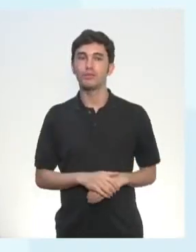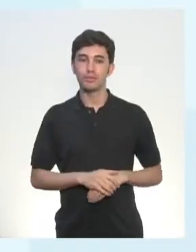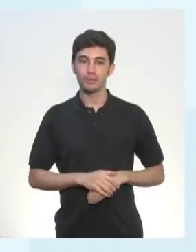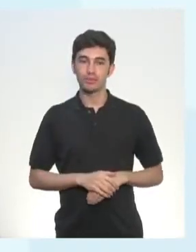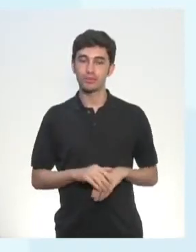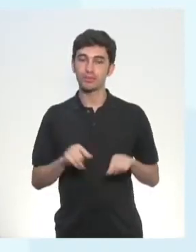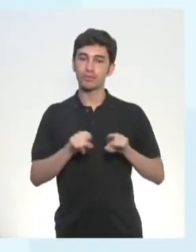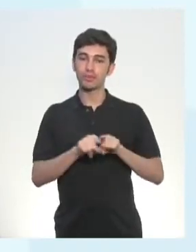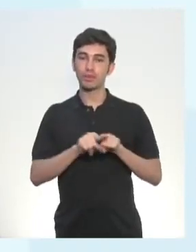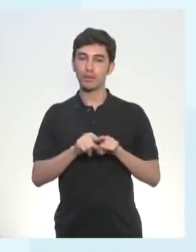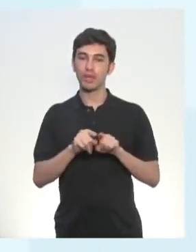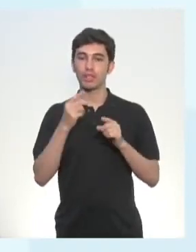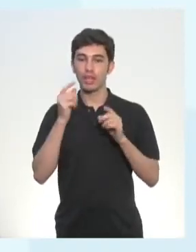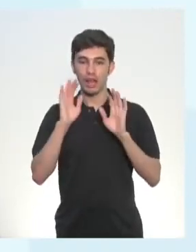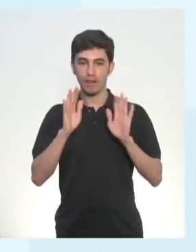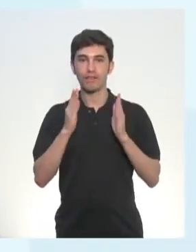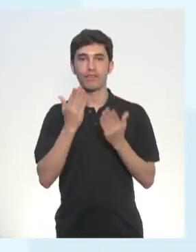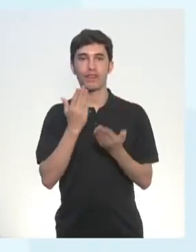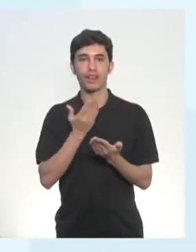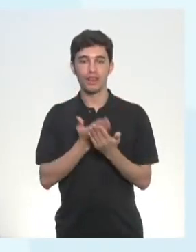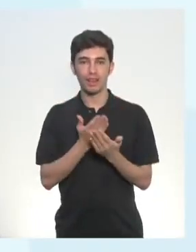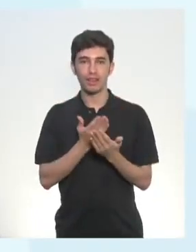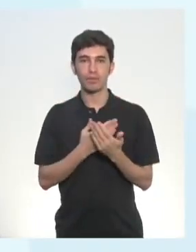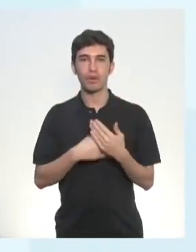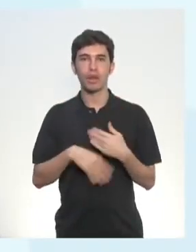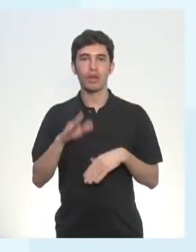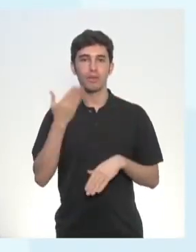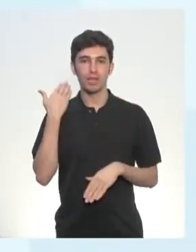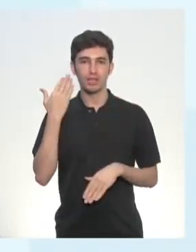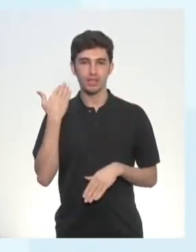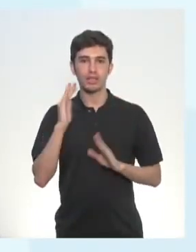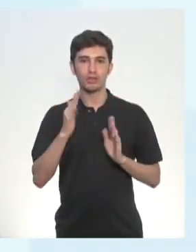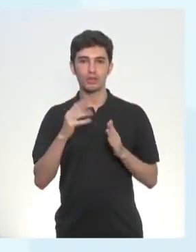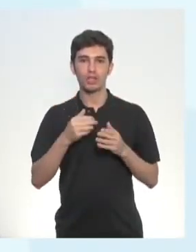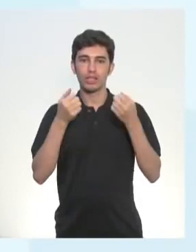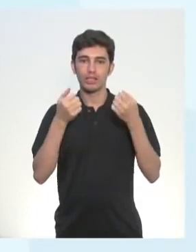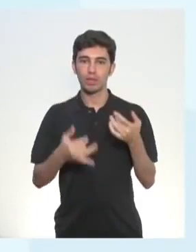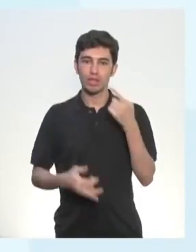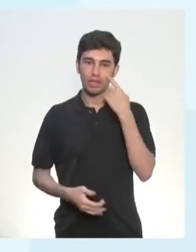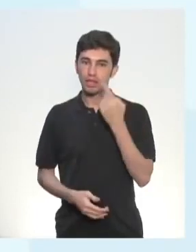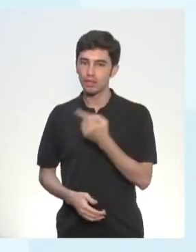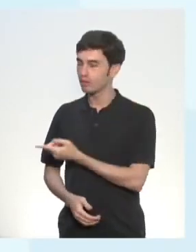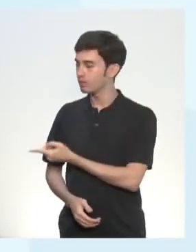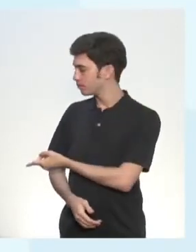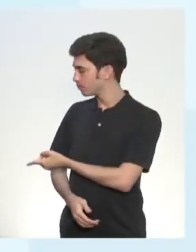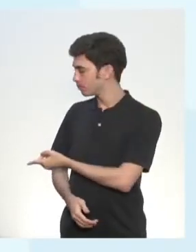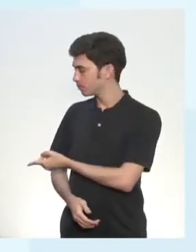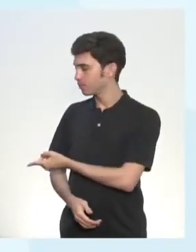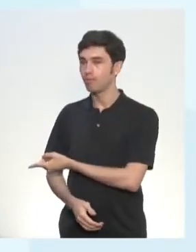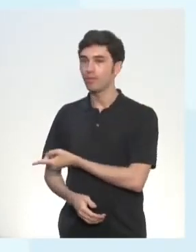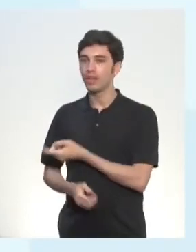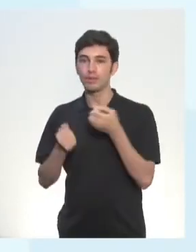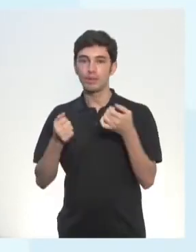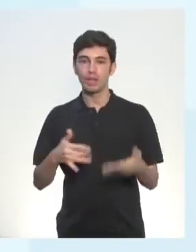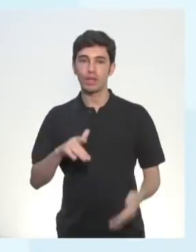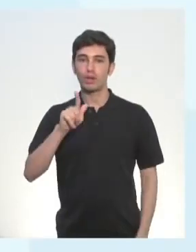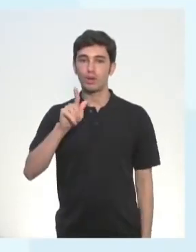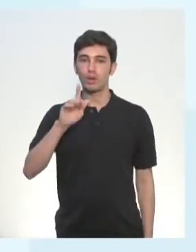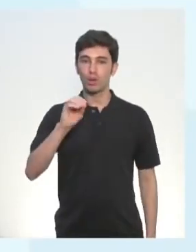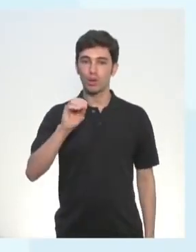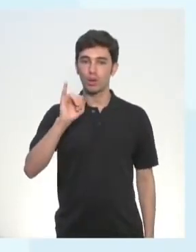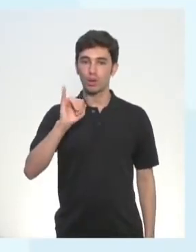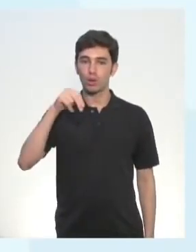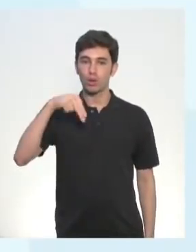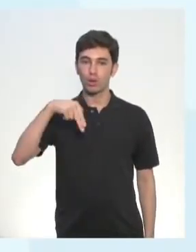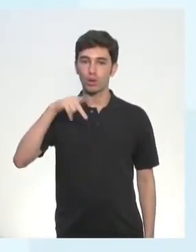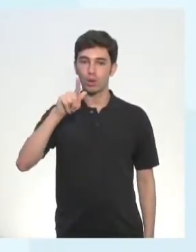fez aqui também já uma aula, né? What are going to do this week? É uma aula que explica o going to, tá bem legal essa aula, tem